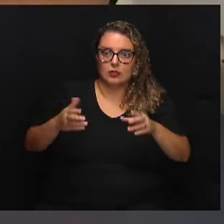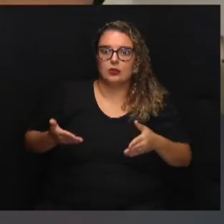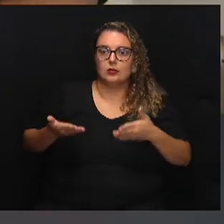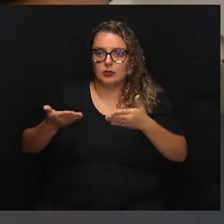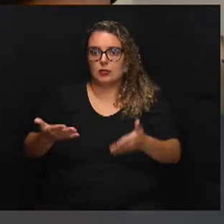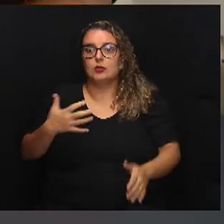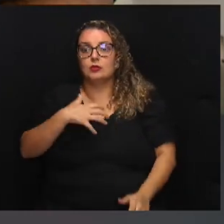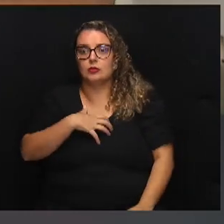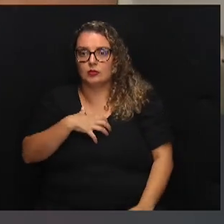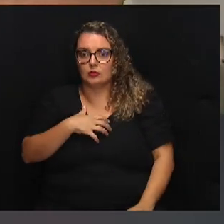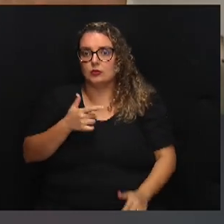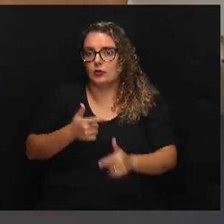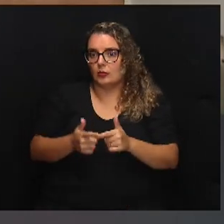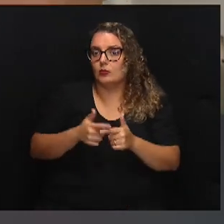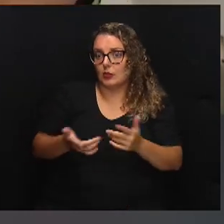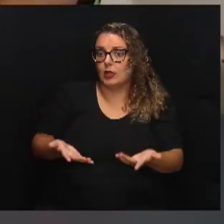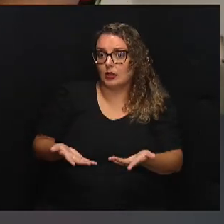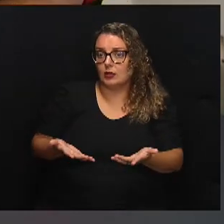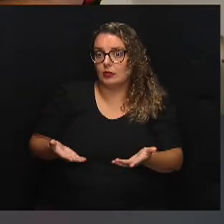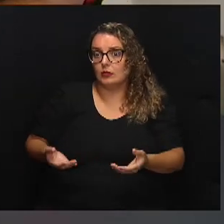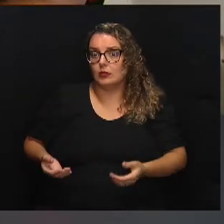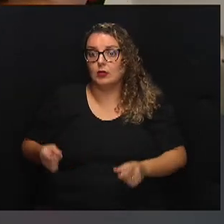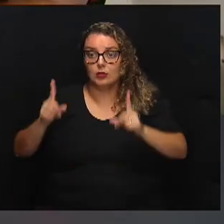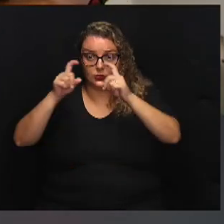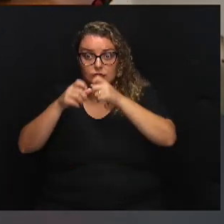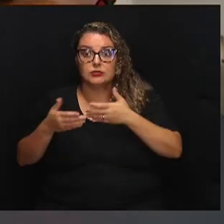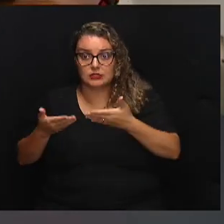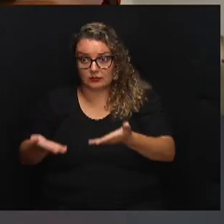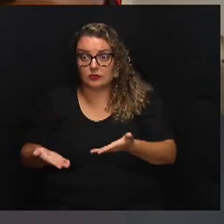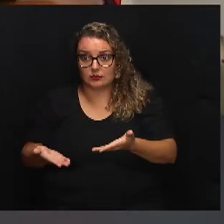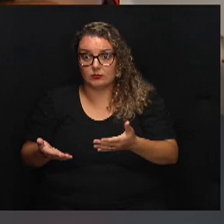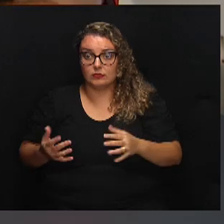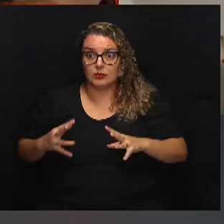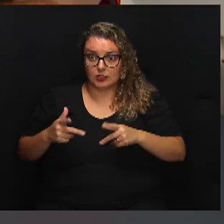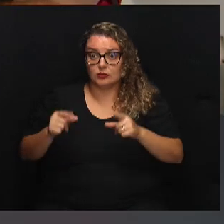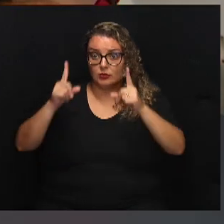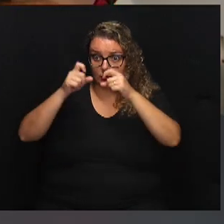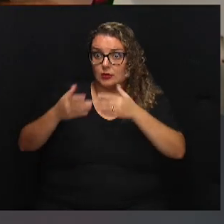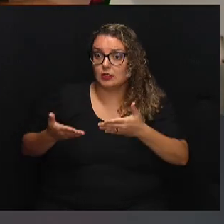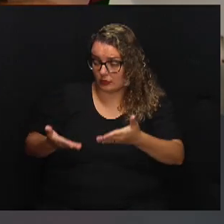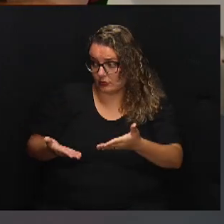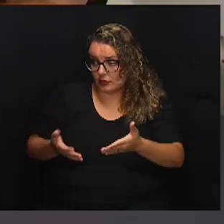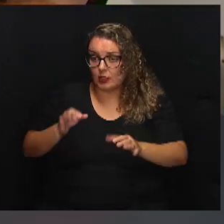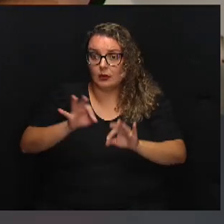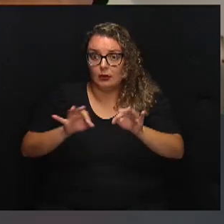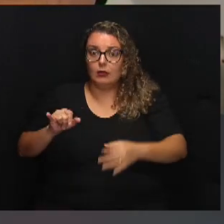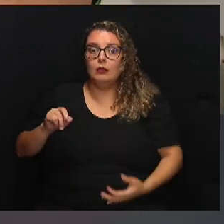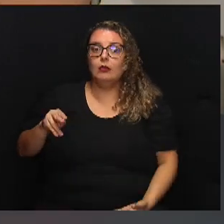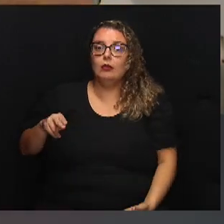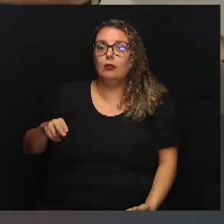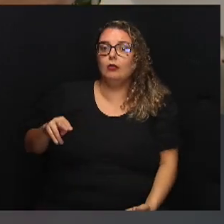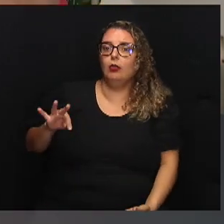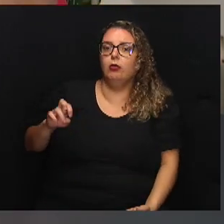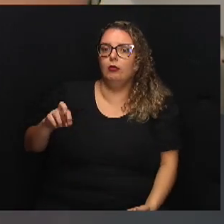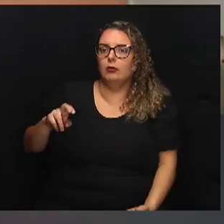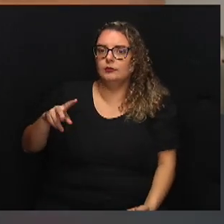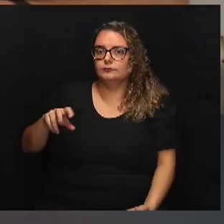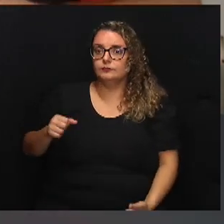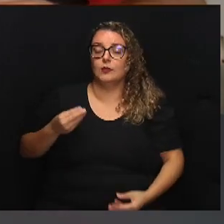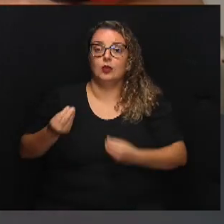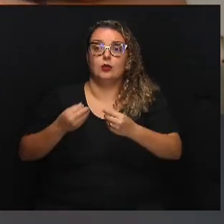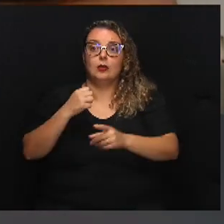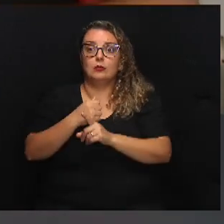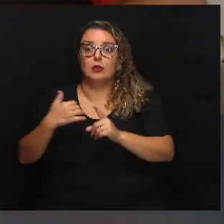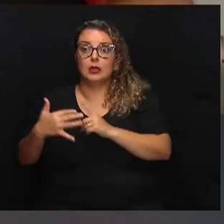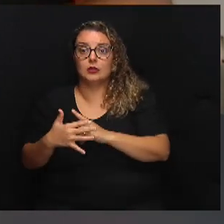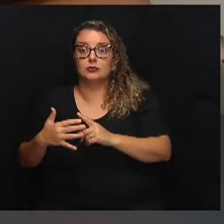forma de problema, são dados numa forma de desafio. Para todo desafio, nós temos que elaborar uma intervenção. Quer dizer, como que a sociedade civil, como